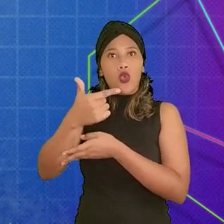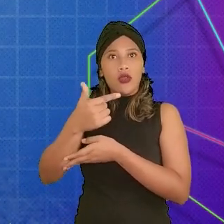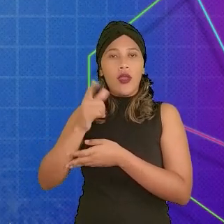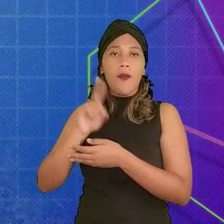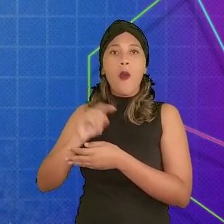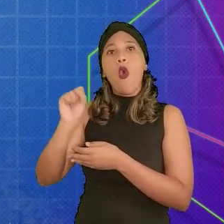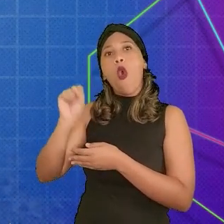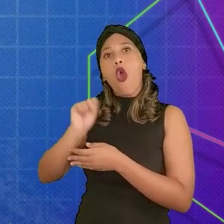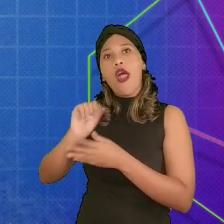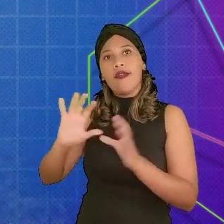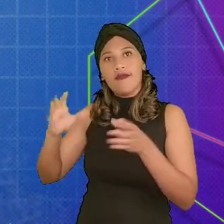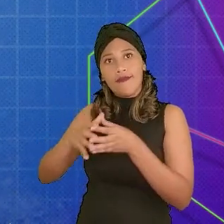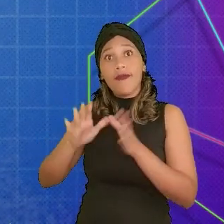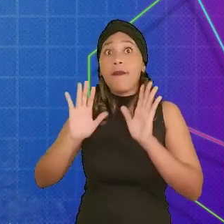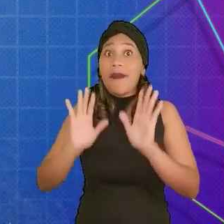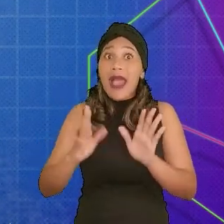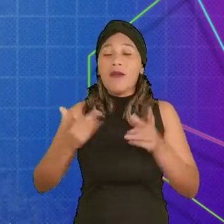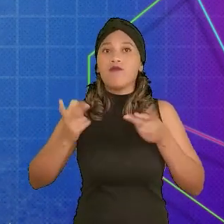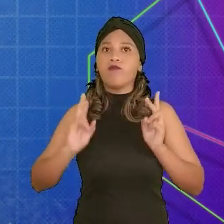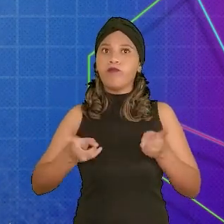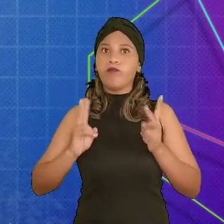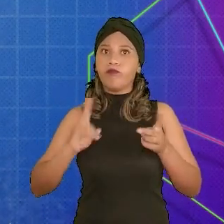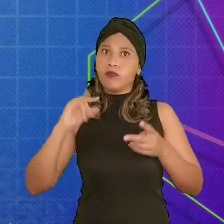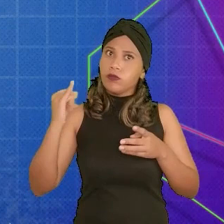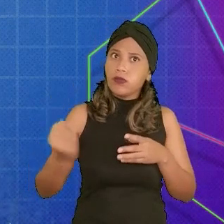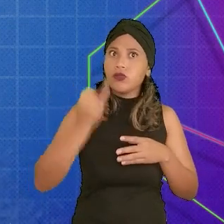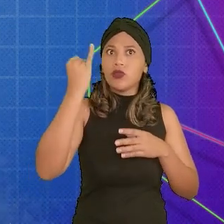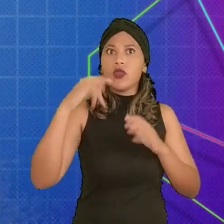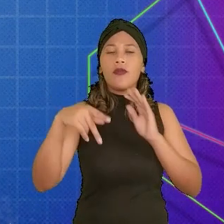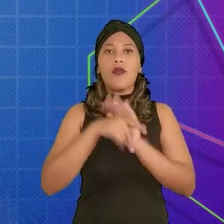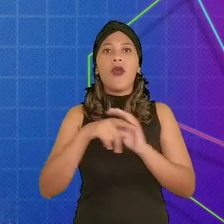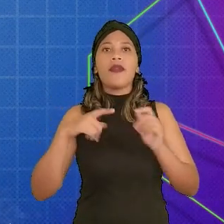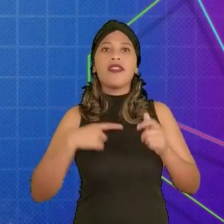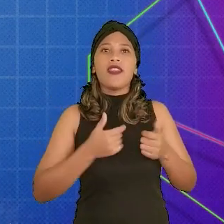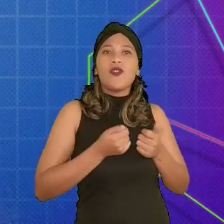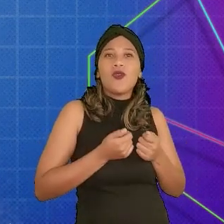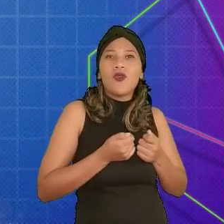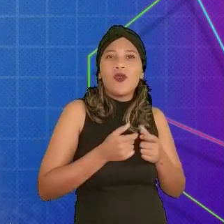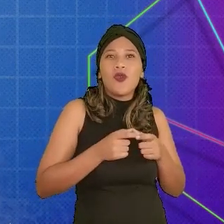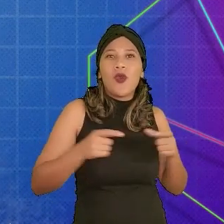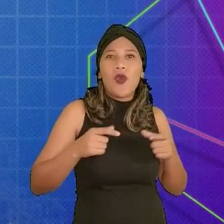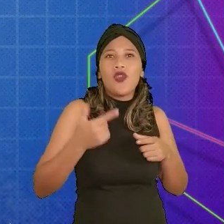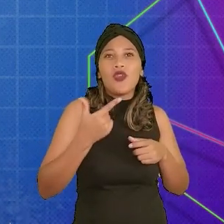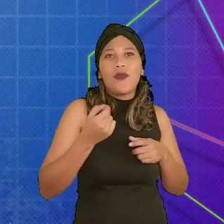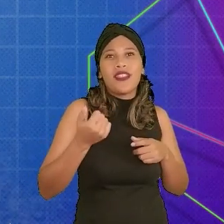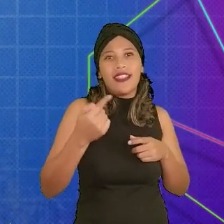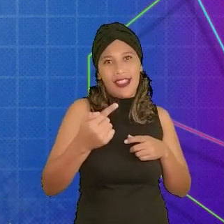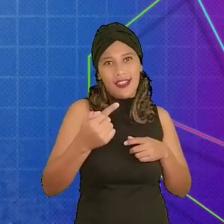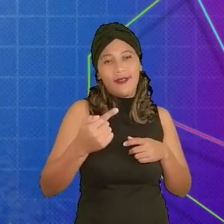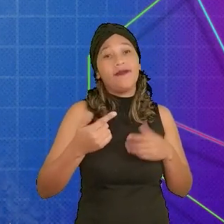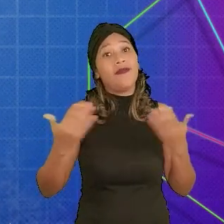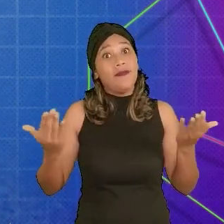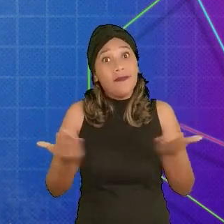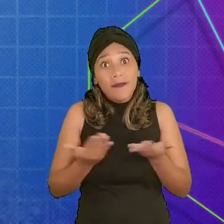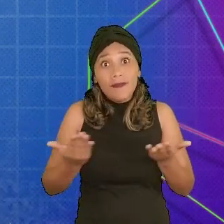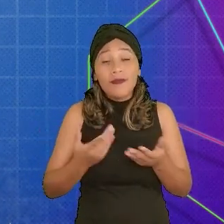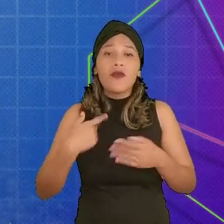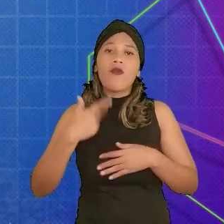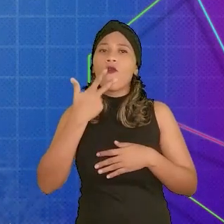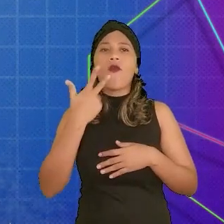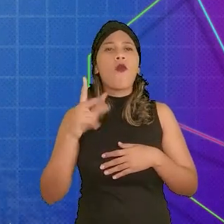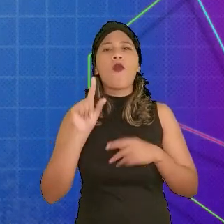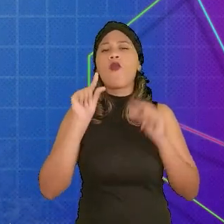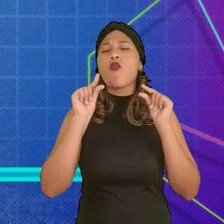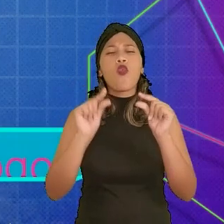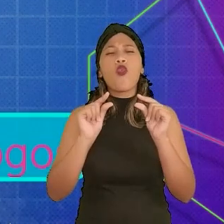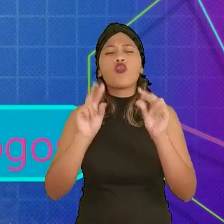faz parte da 8ª. Porém, ela se mantém relevante com seu portátil Nintendo Switch de 2017. Agora, eu vou falar um